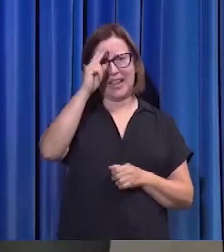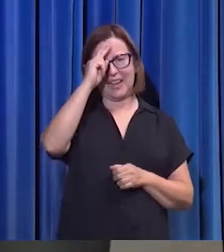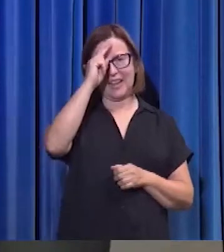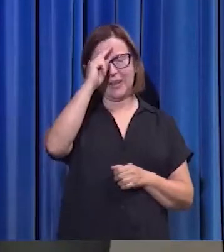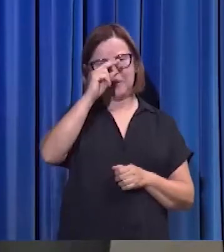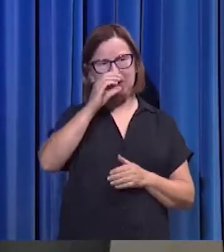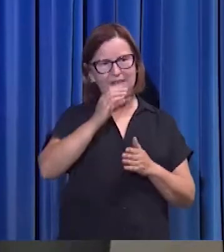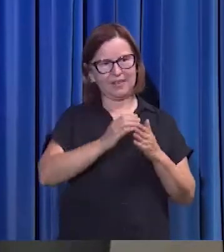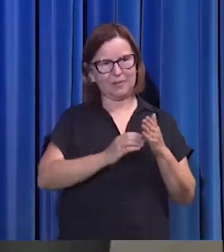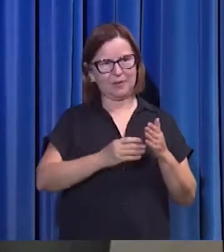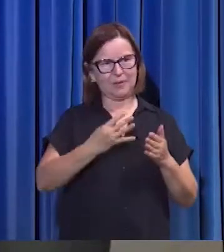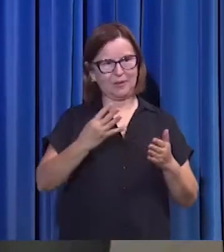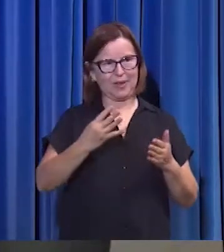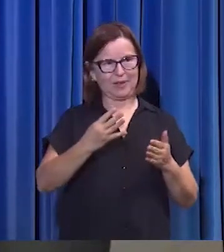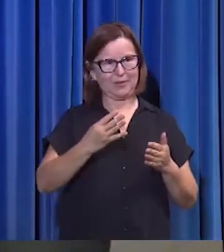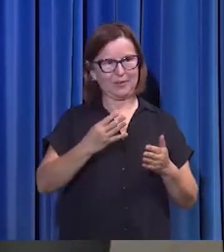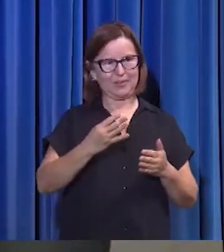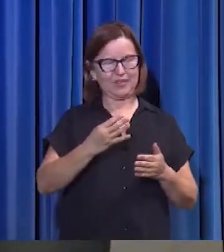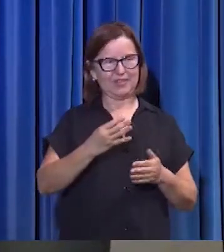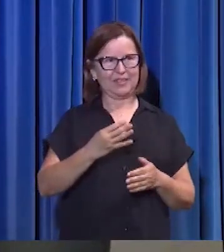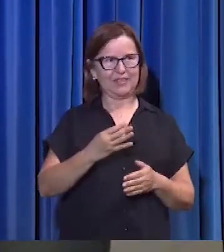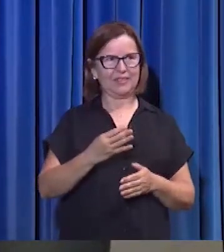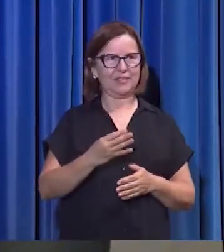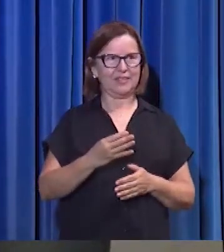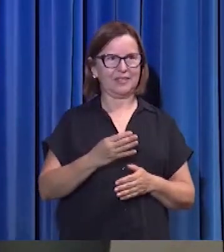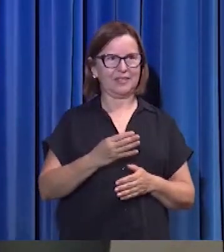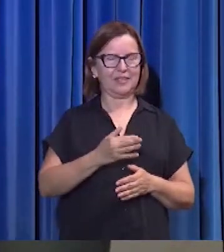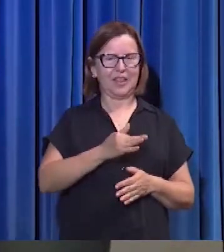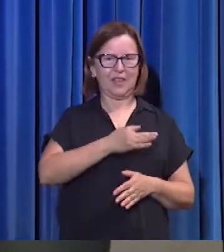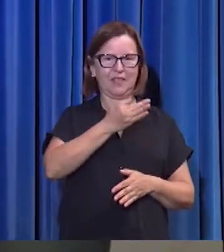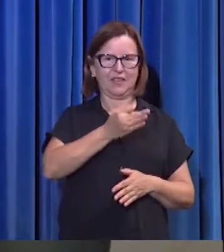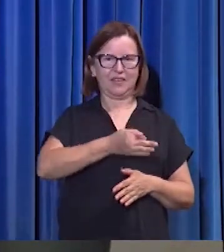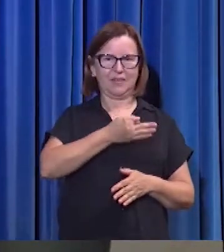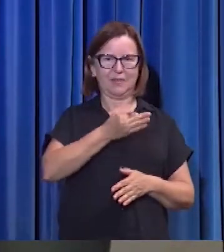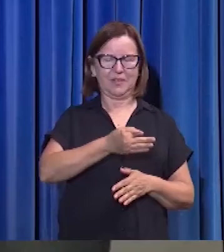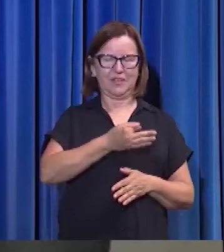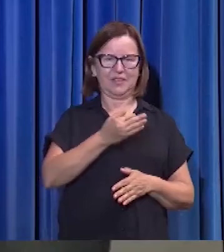capítulo 4 de Filipenses. Vamos dar uma olhadinha em Filipenses 4.